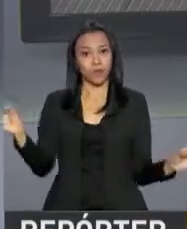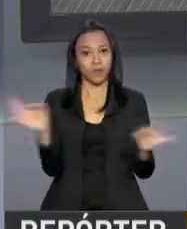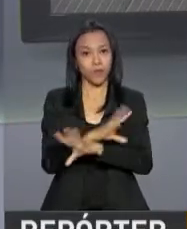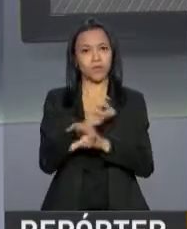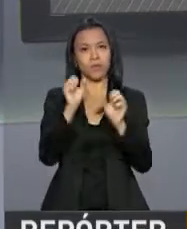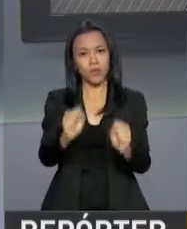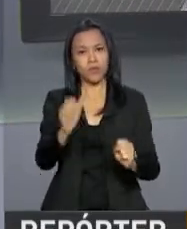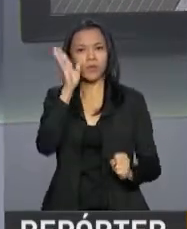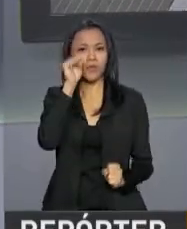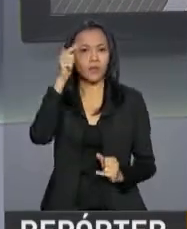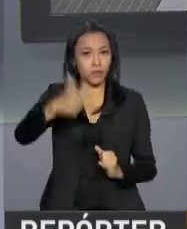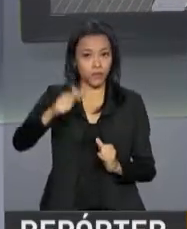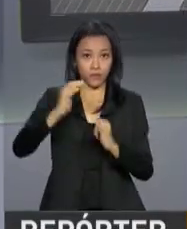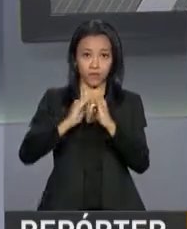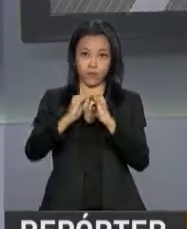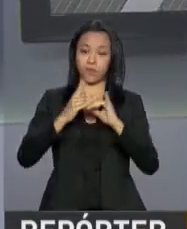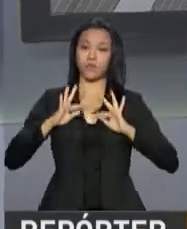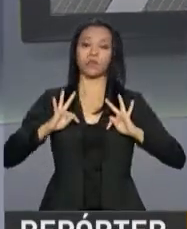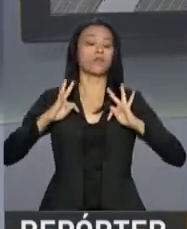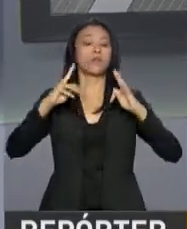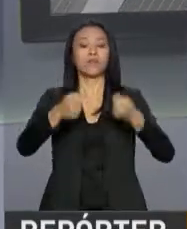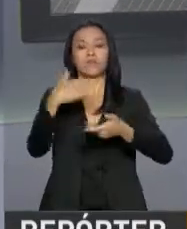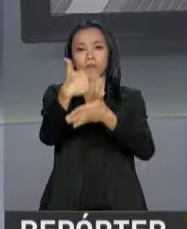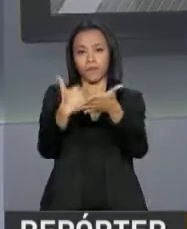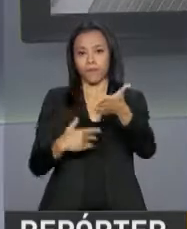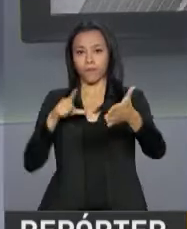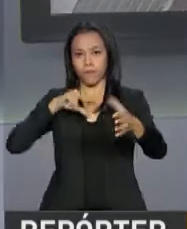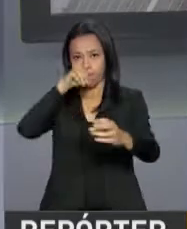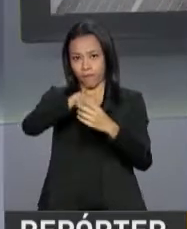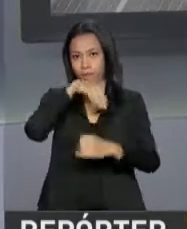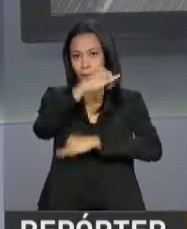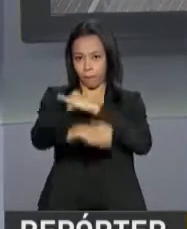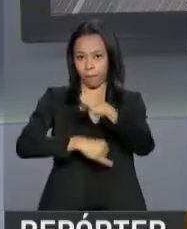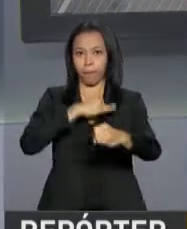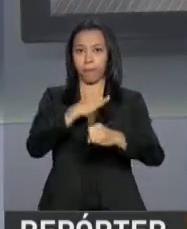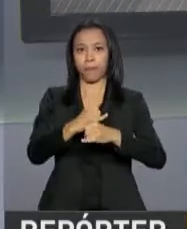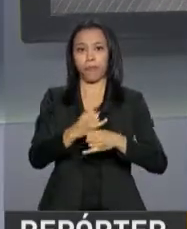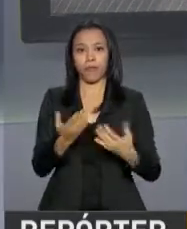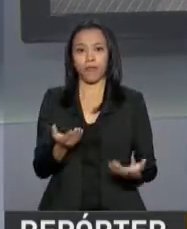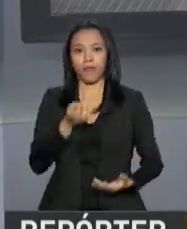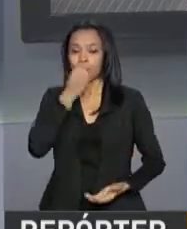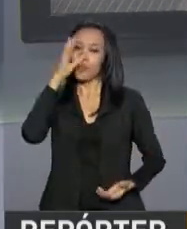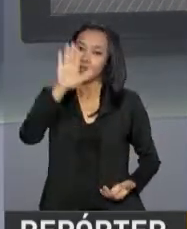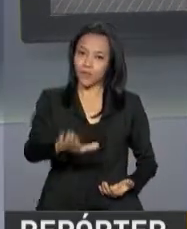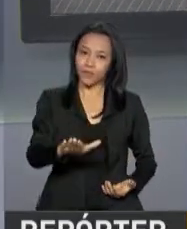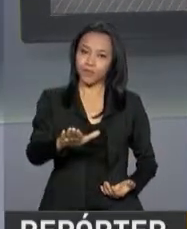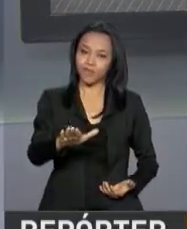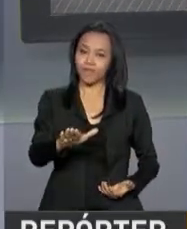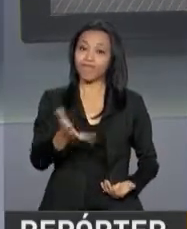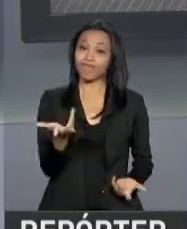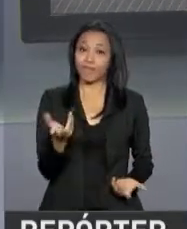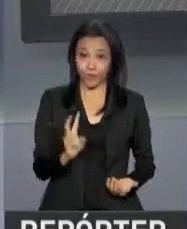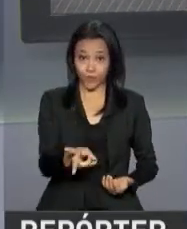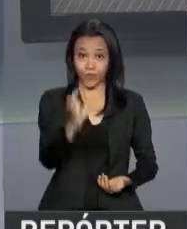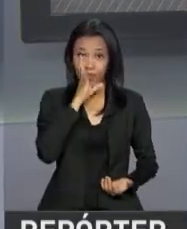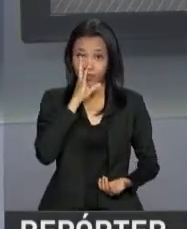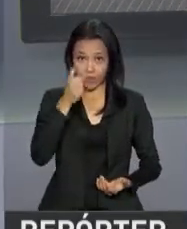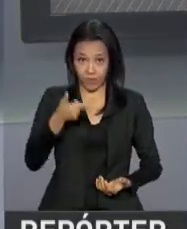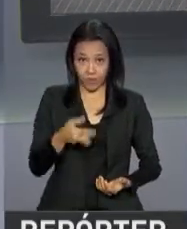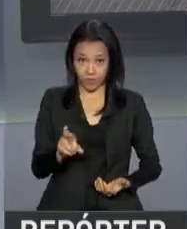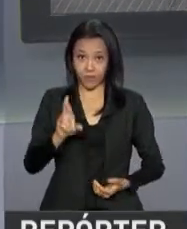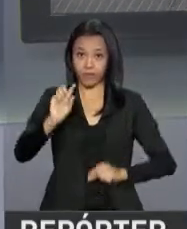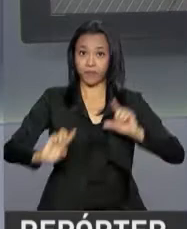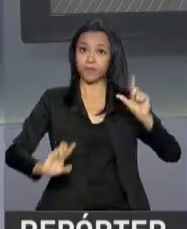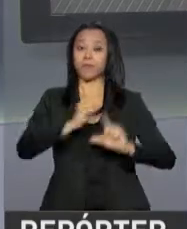reportagens no youtube e toda a programação também está na nossa página na internet uma boa tarde pra você e continue com a gente aqui na